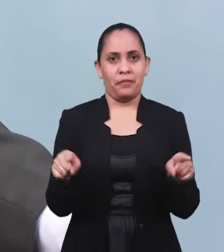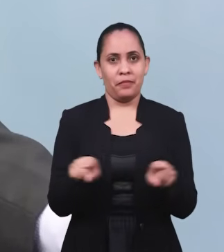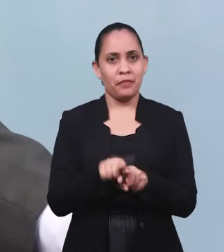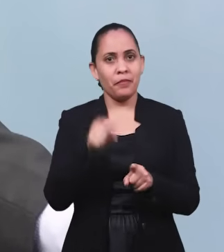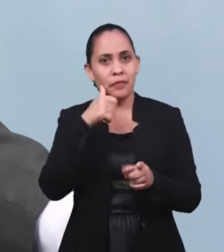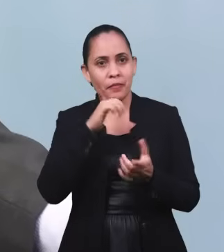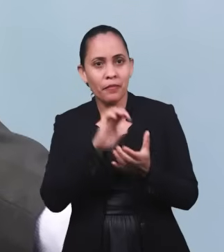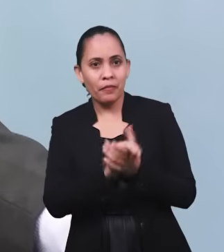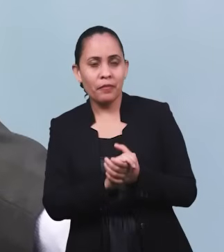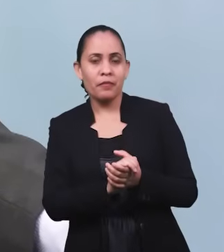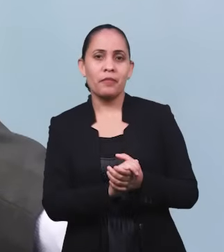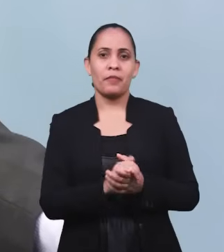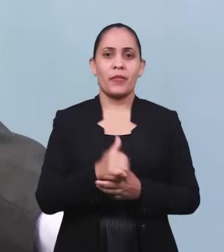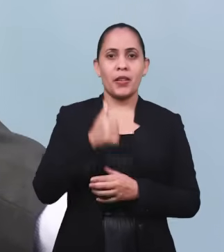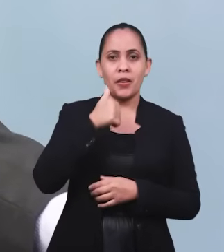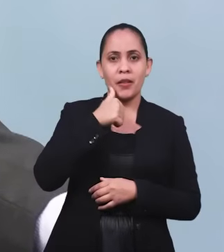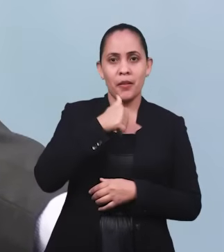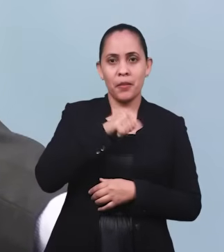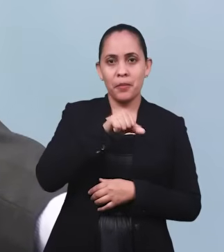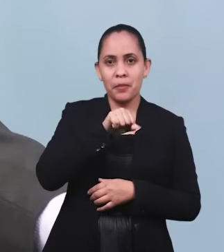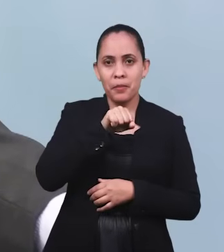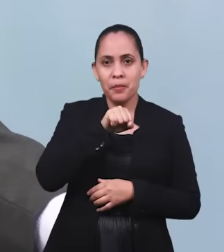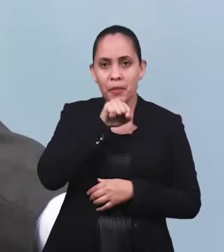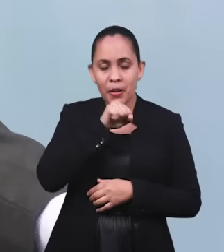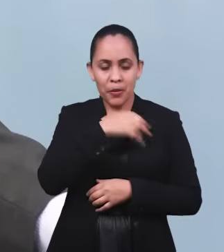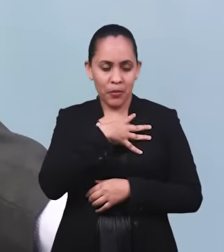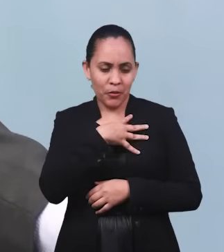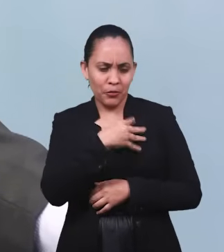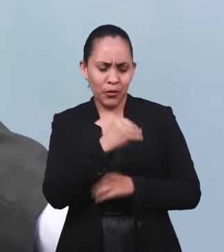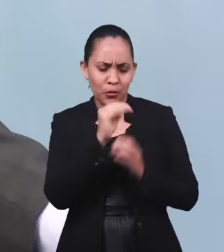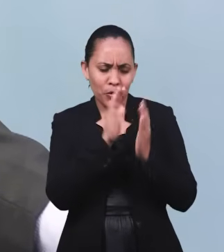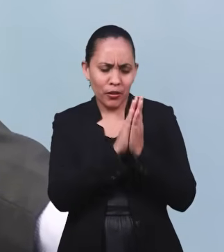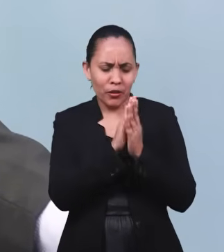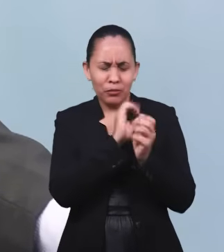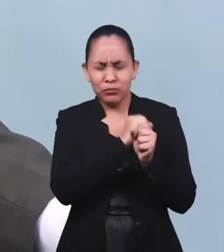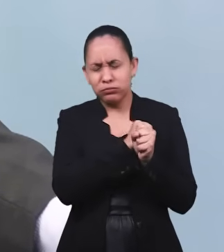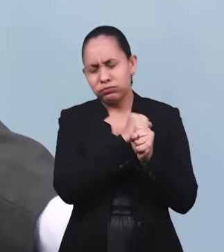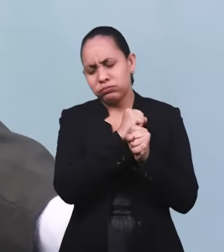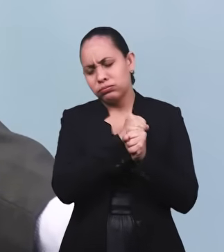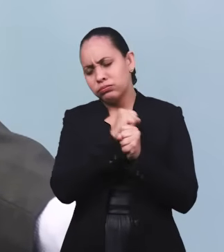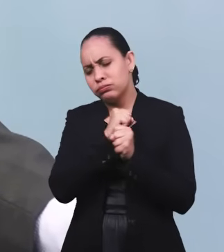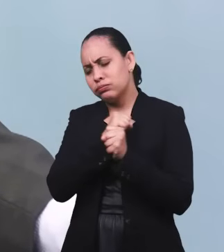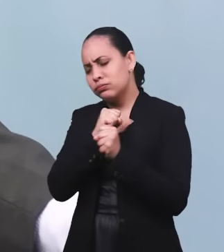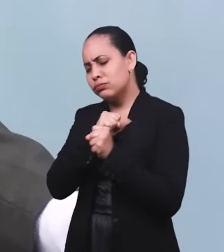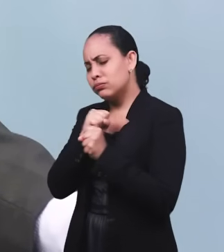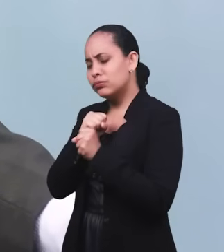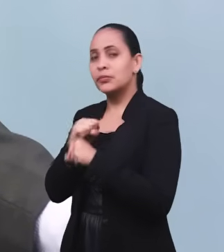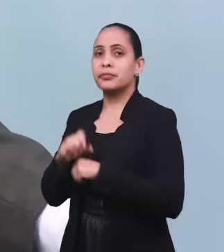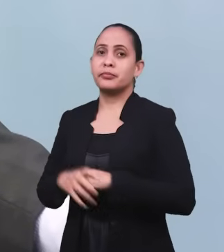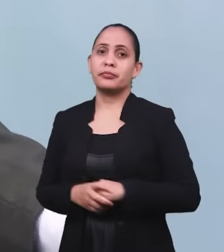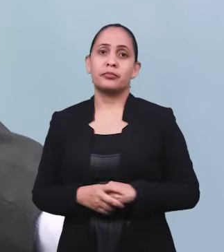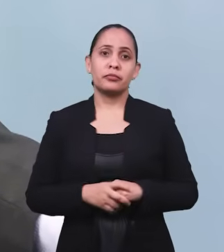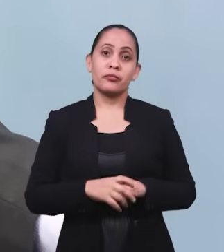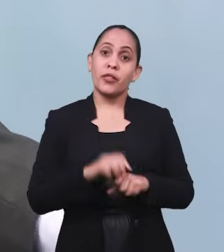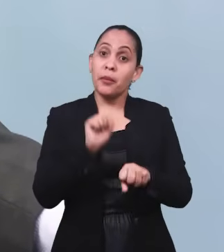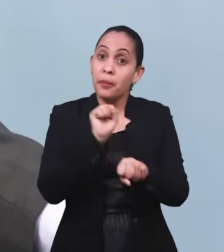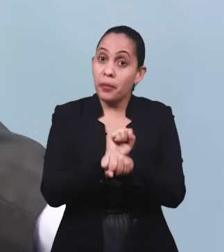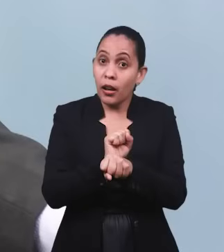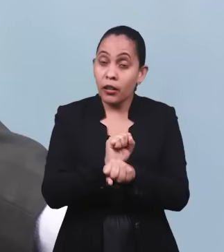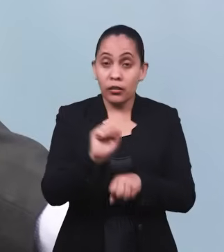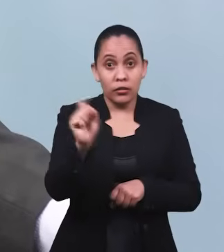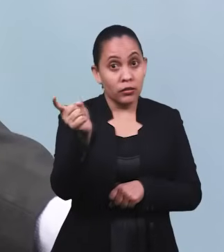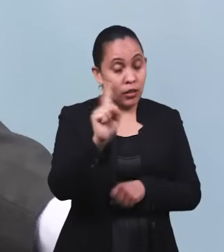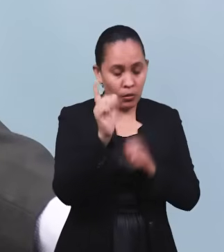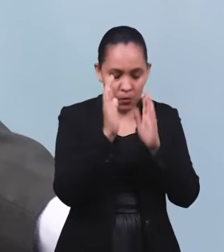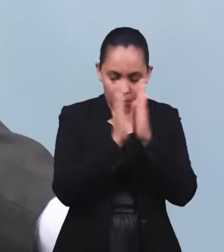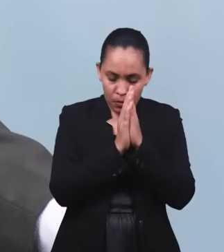esposa por um marido, a mãe por um filho, tanto tempo orando. Não pare, não